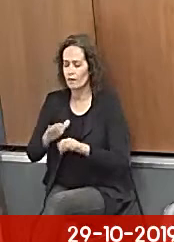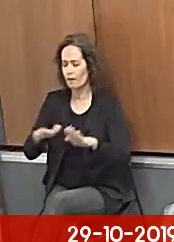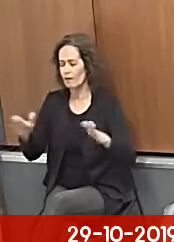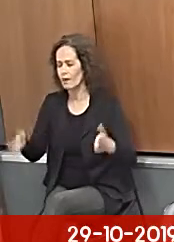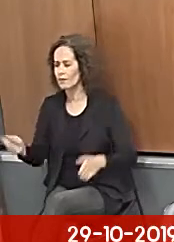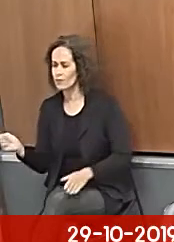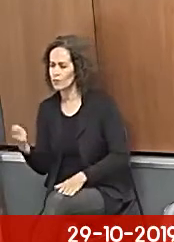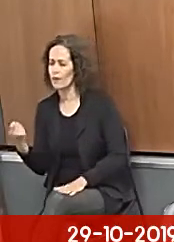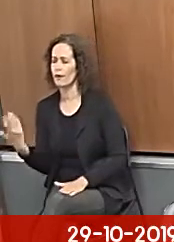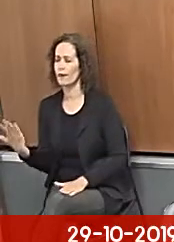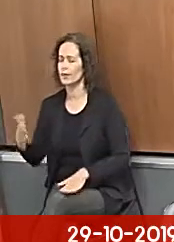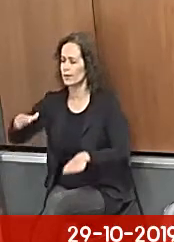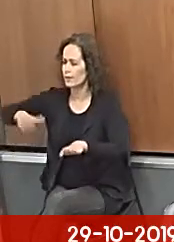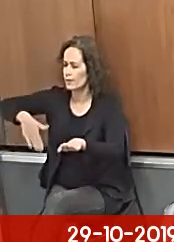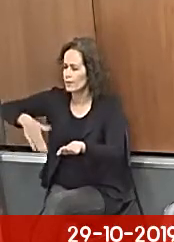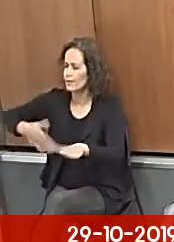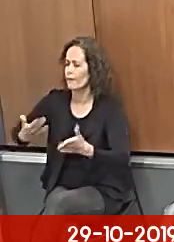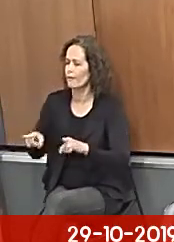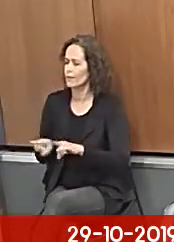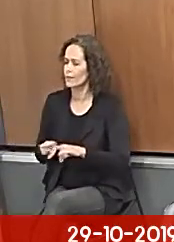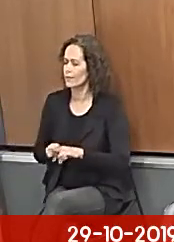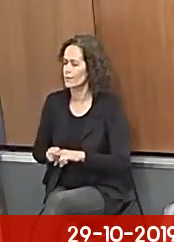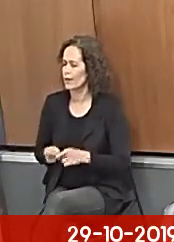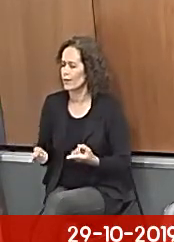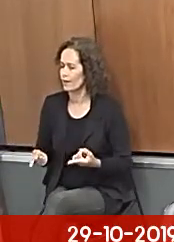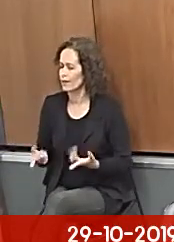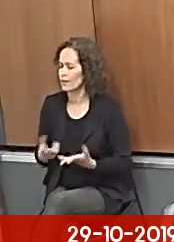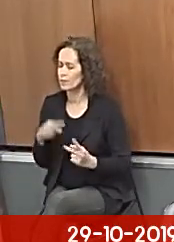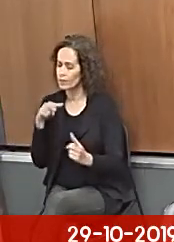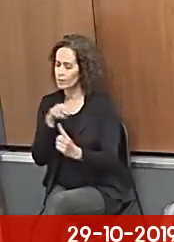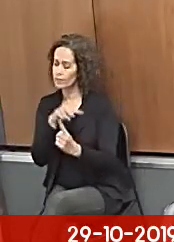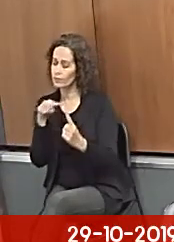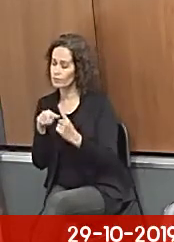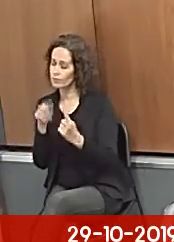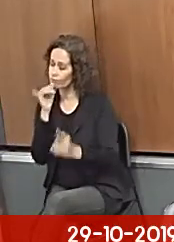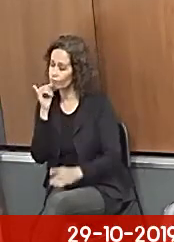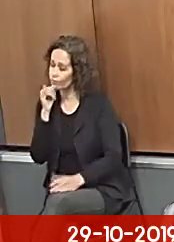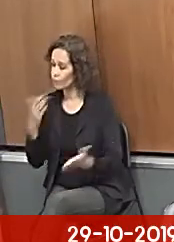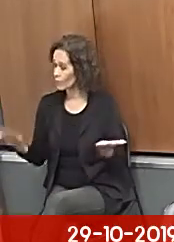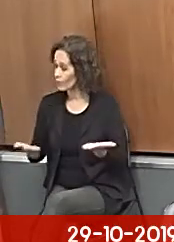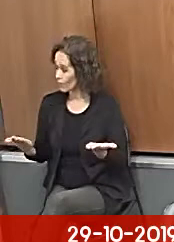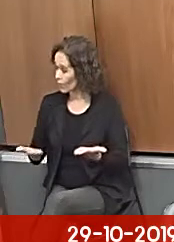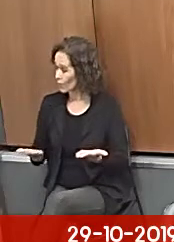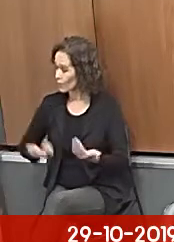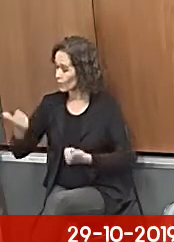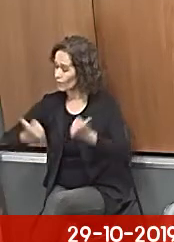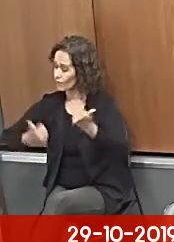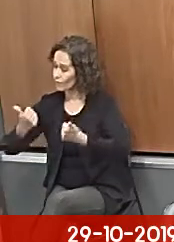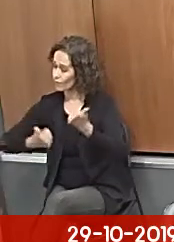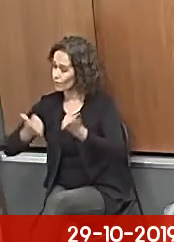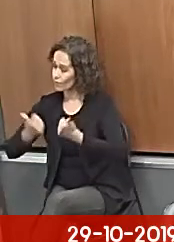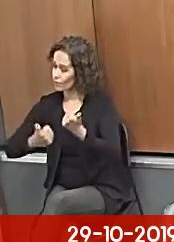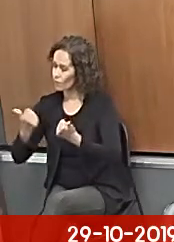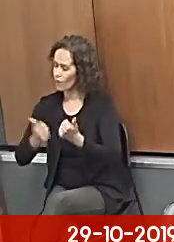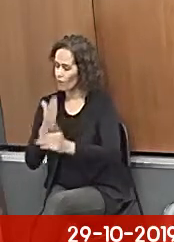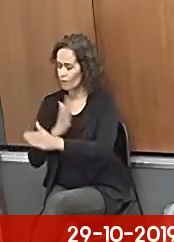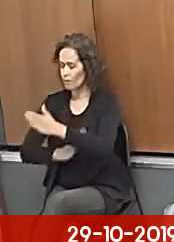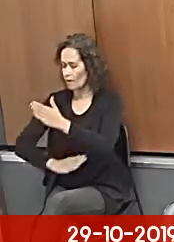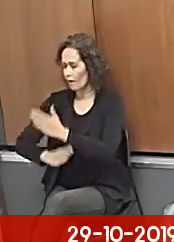a natação, entendeu? Até numa perspectiva assim, hoje, o futebol de amputado, ele não é